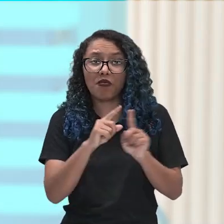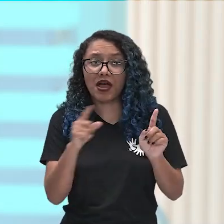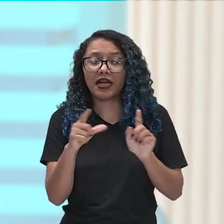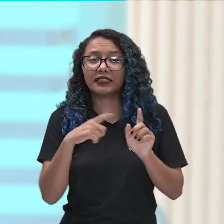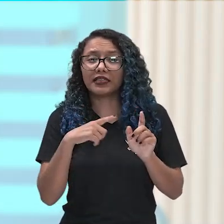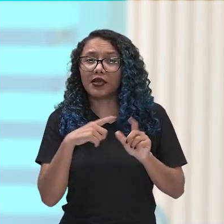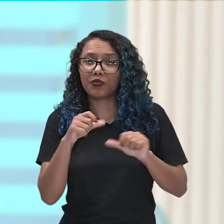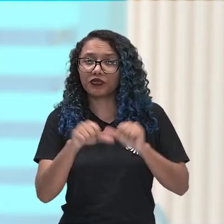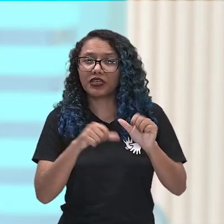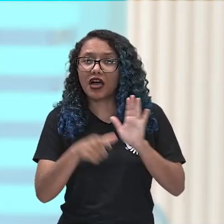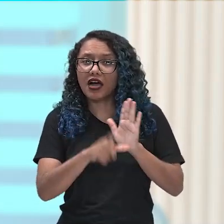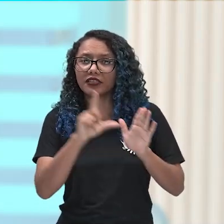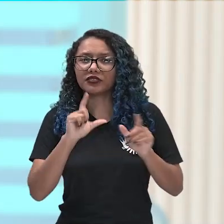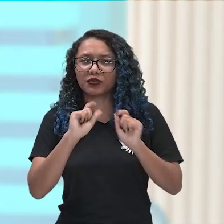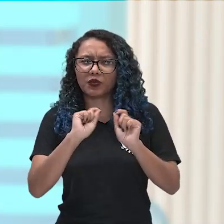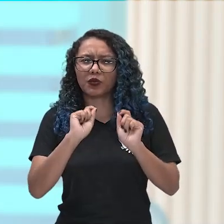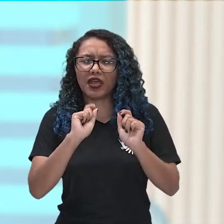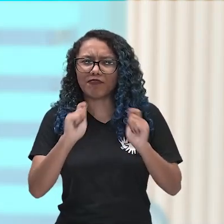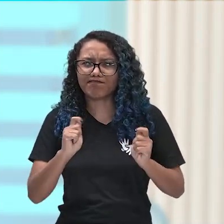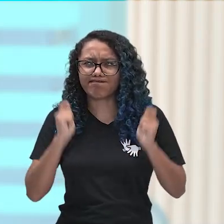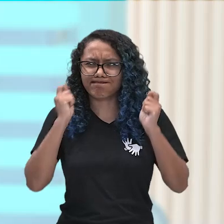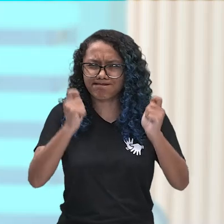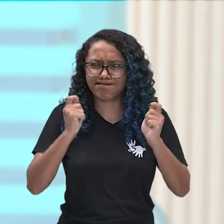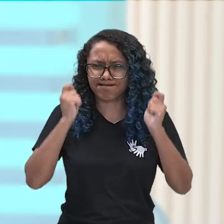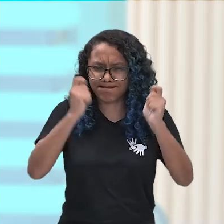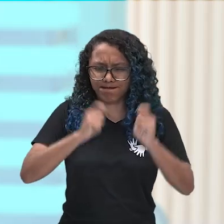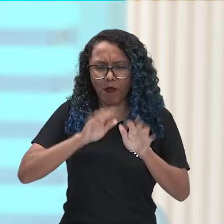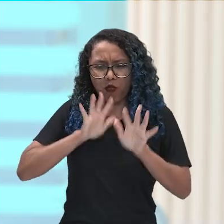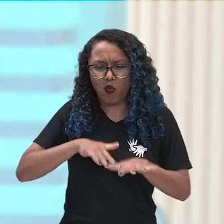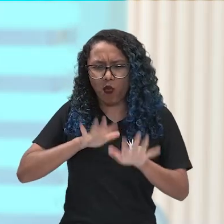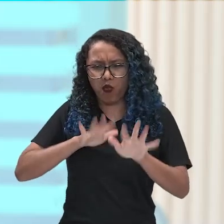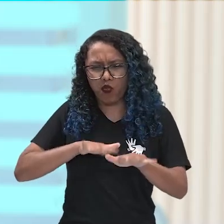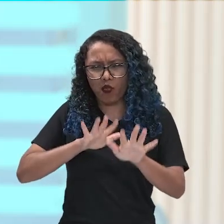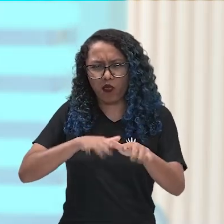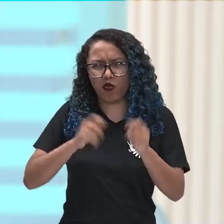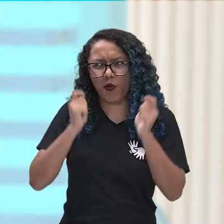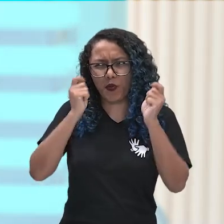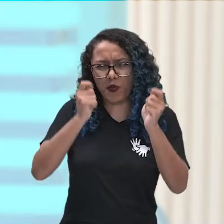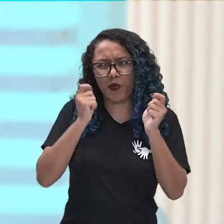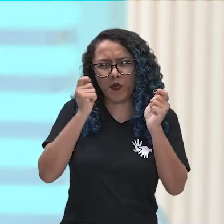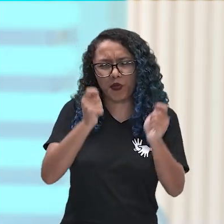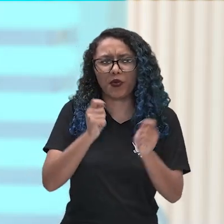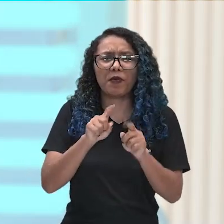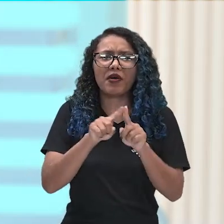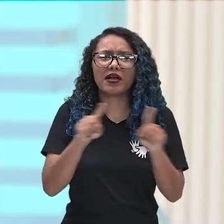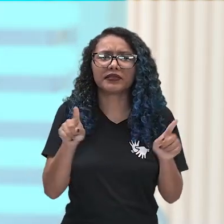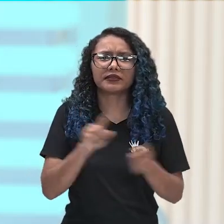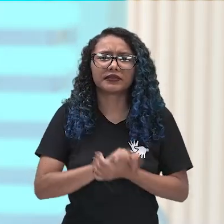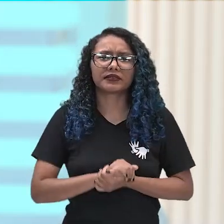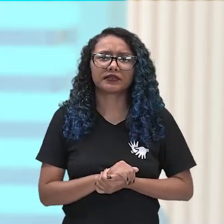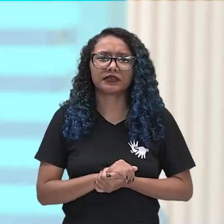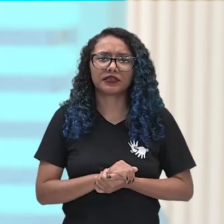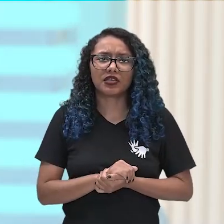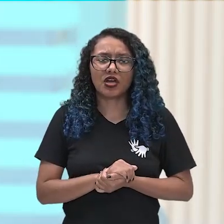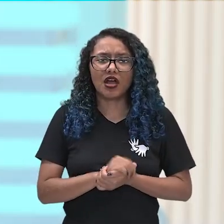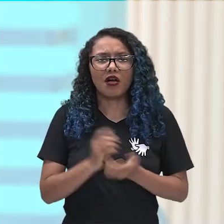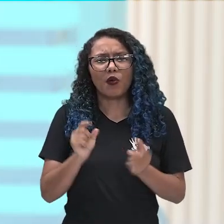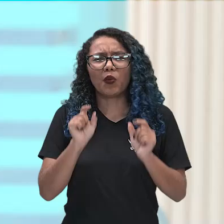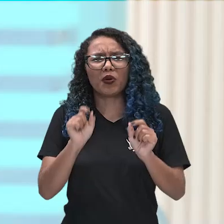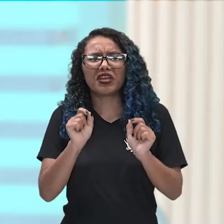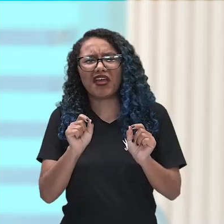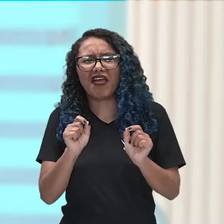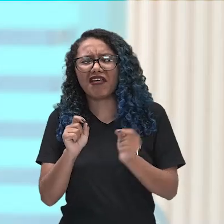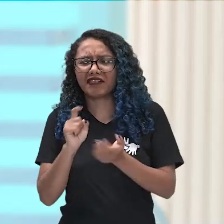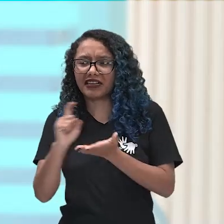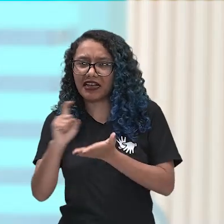uma forma de protesto, como nós vimos aí no nosso texto. Mas aí, será que continua com grafite e pichação? A